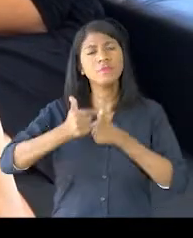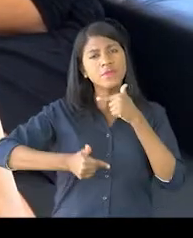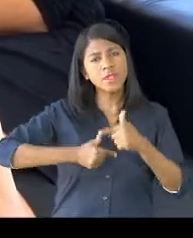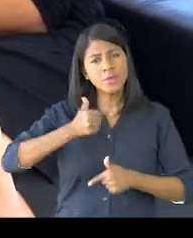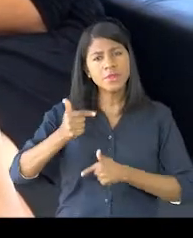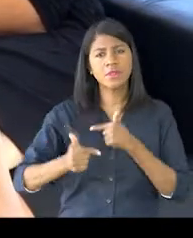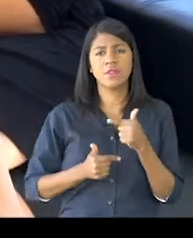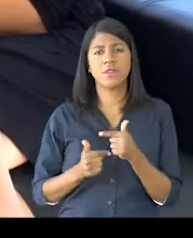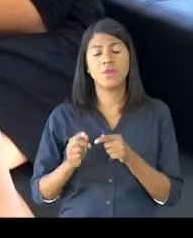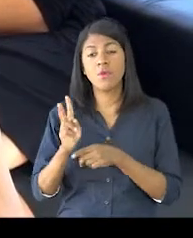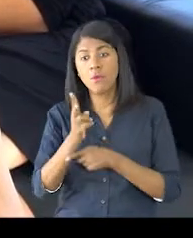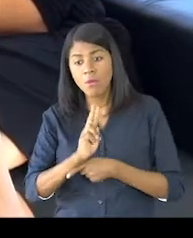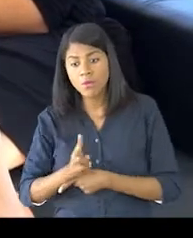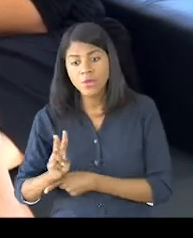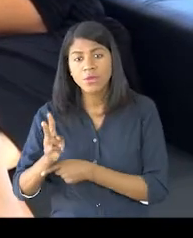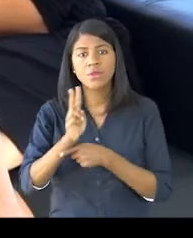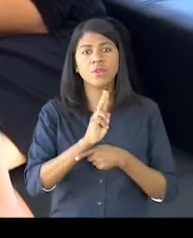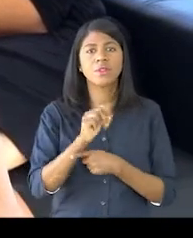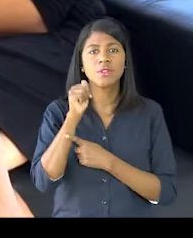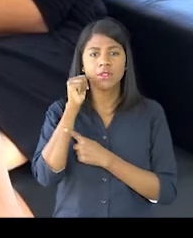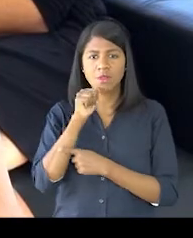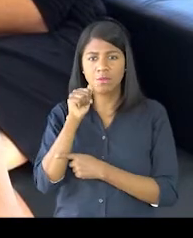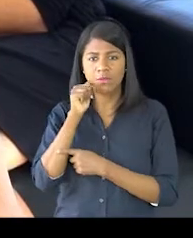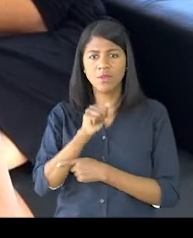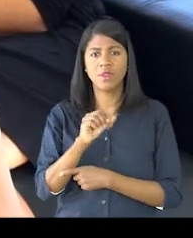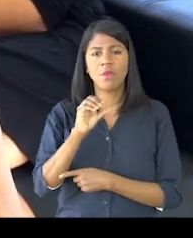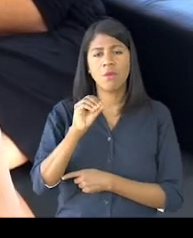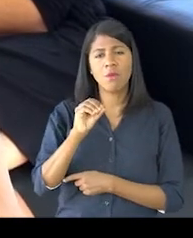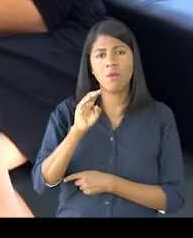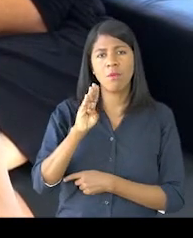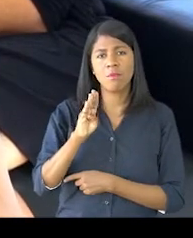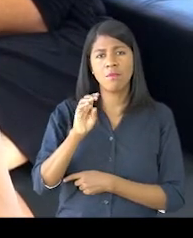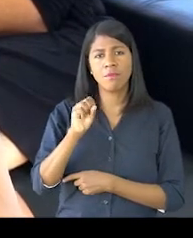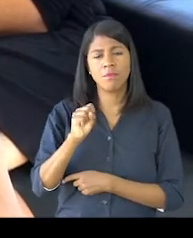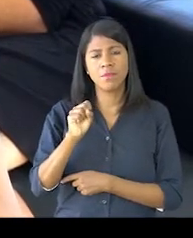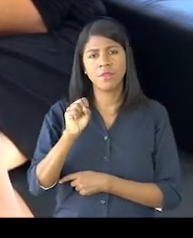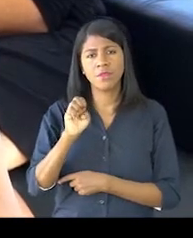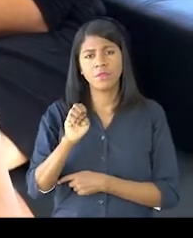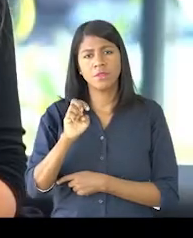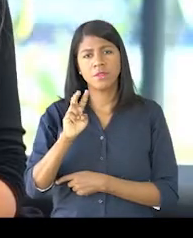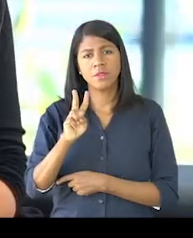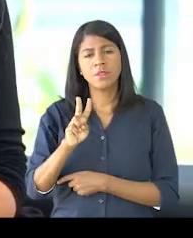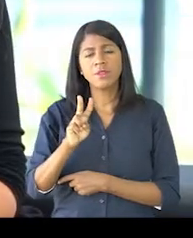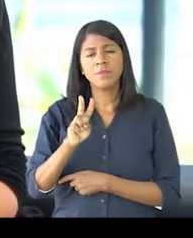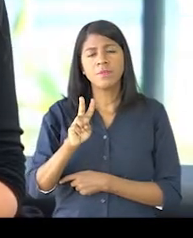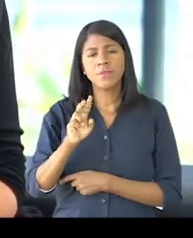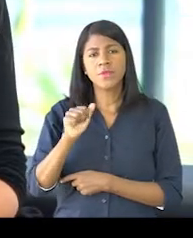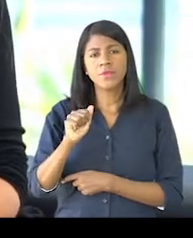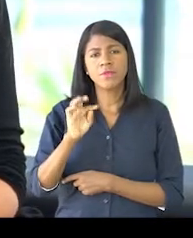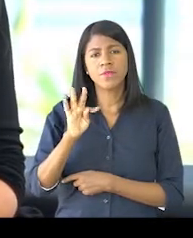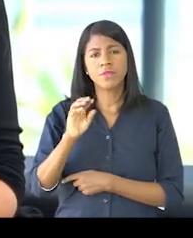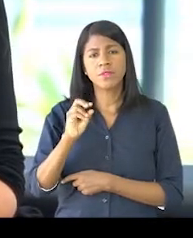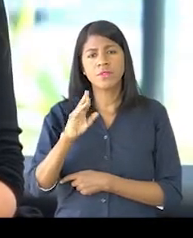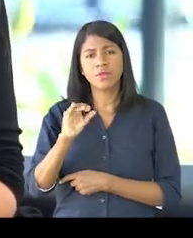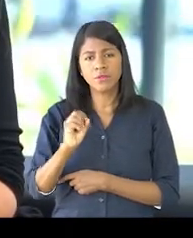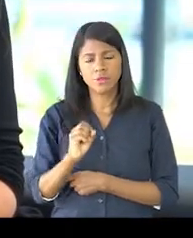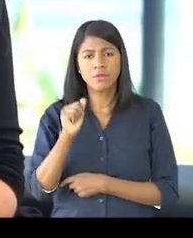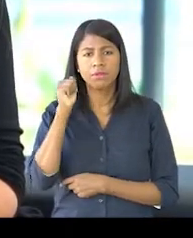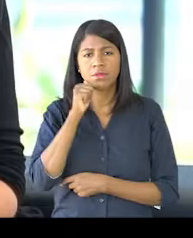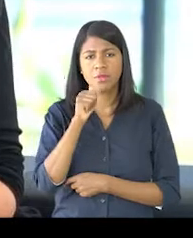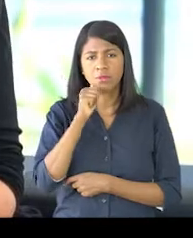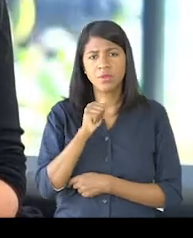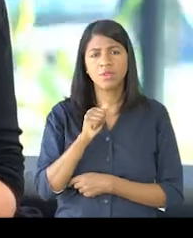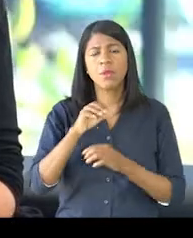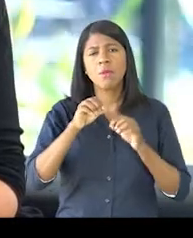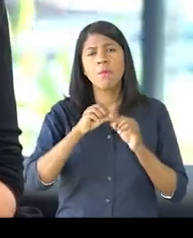cidade precisa de investimentos. Então, é o Observatório da Mulher, que que está sendo feito nessa gestão